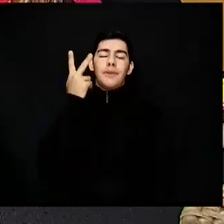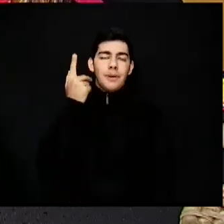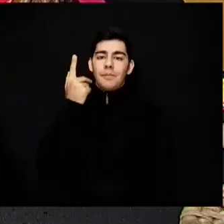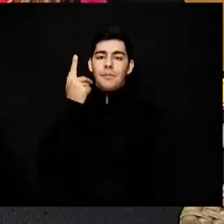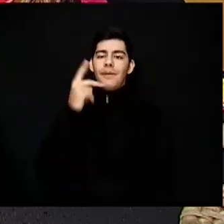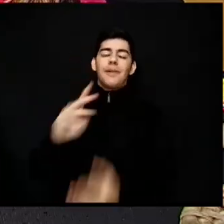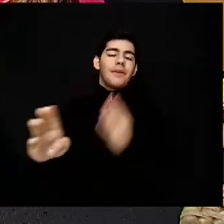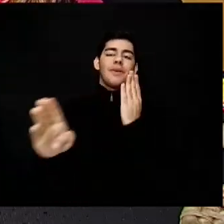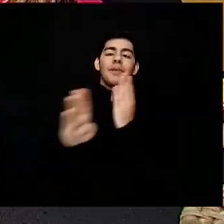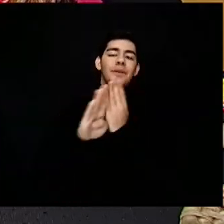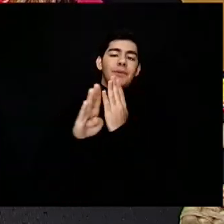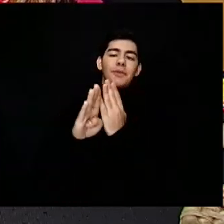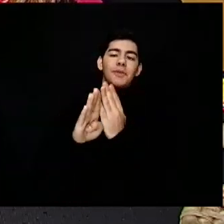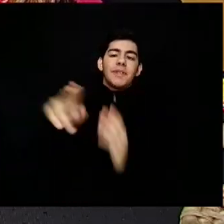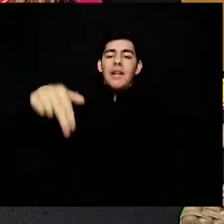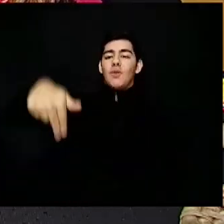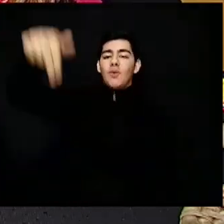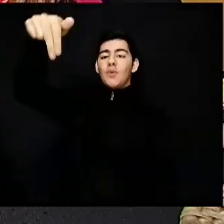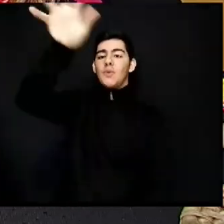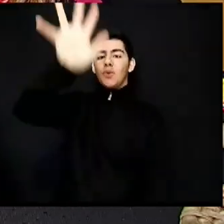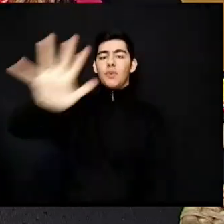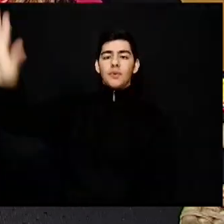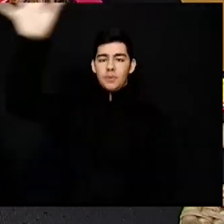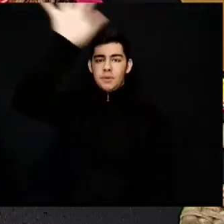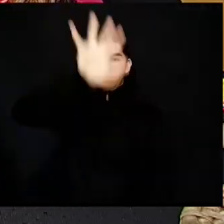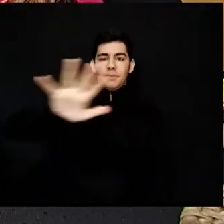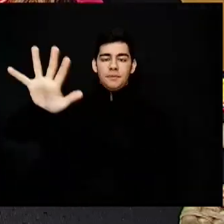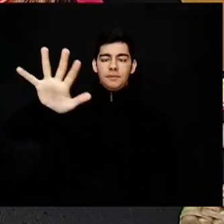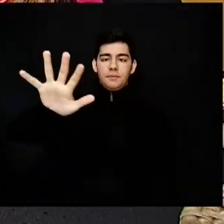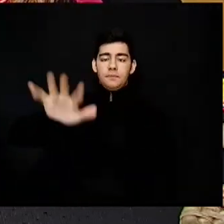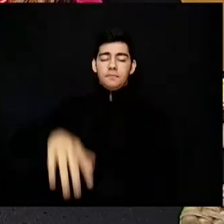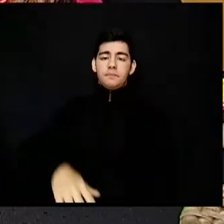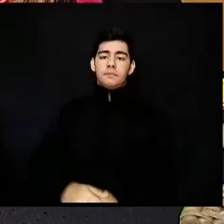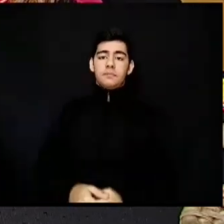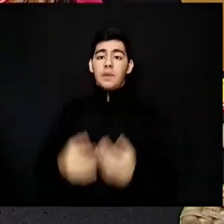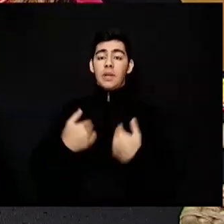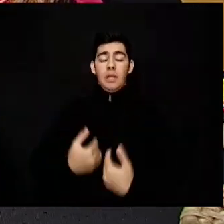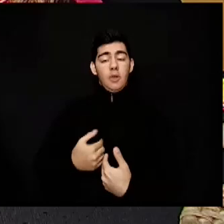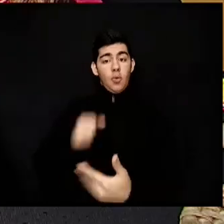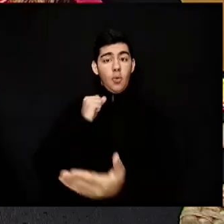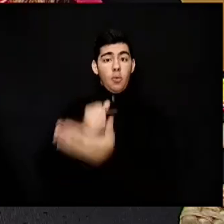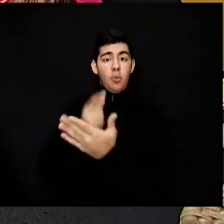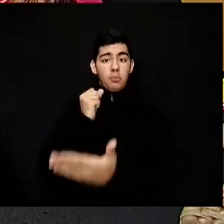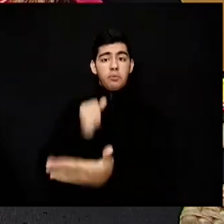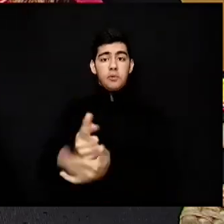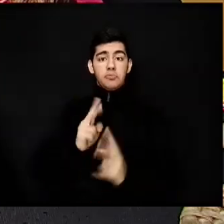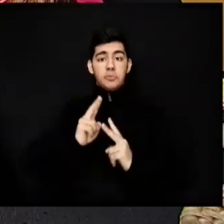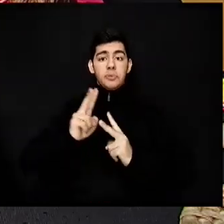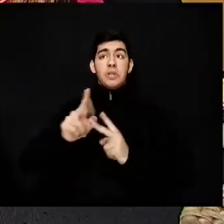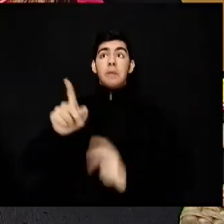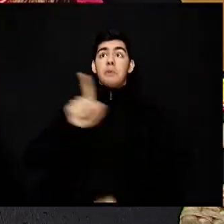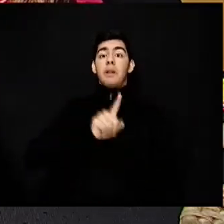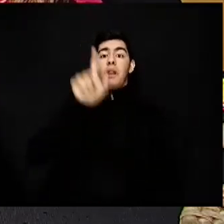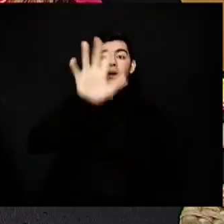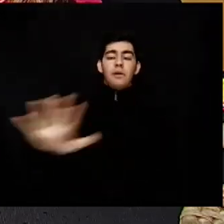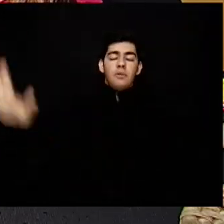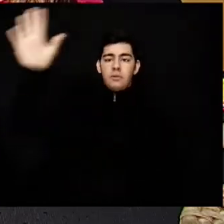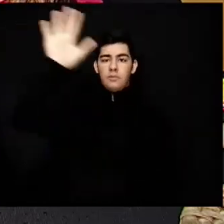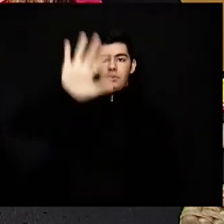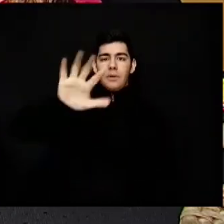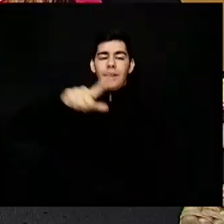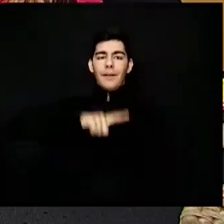eu costumo adquirir no Nordeste. Tem a Feira de São Joaquim lá em